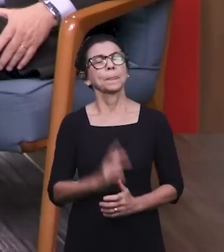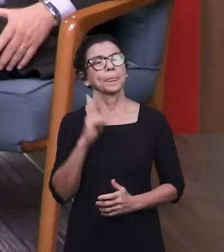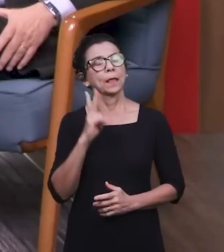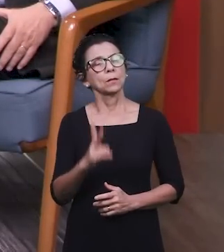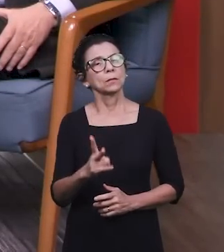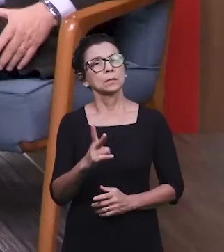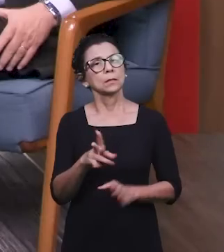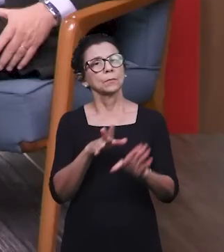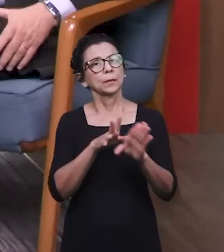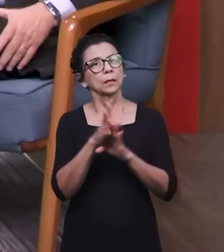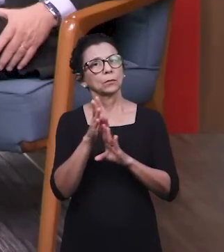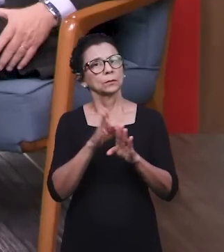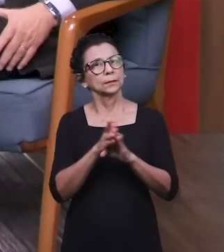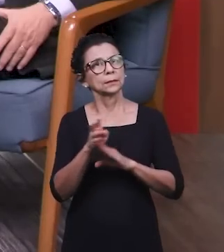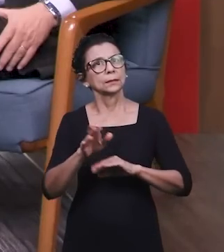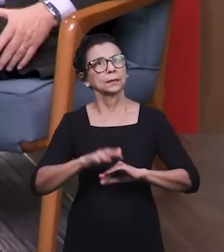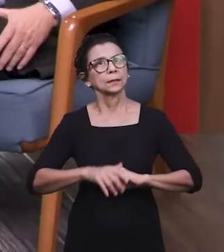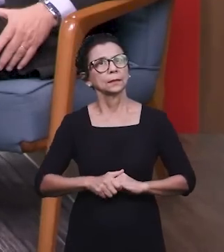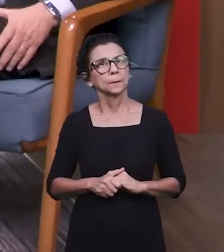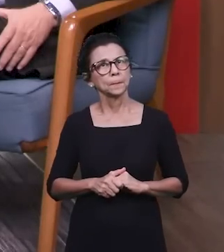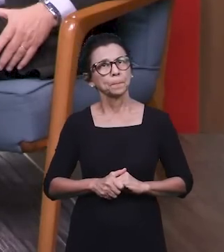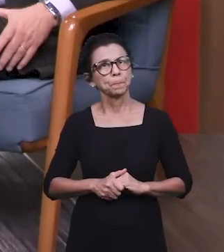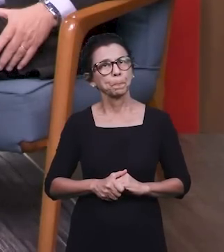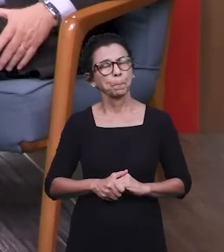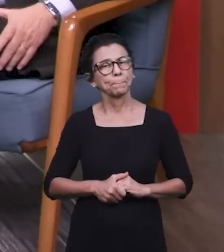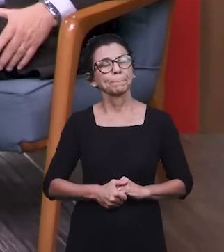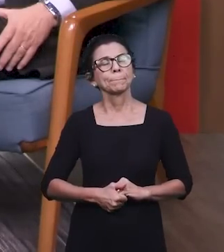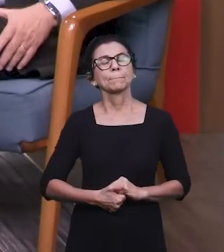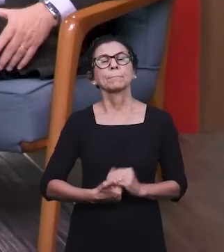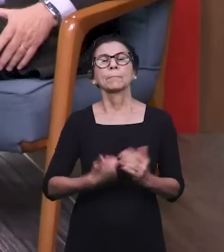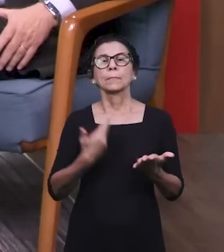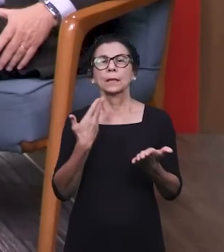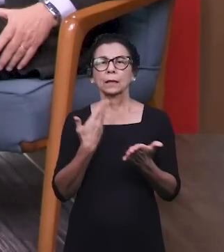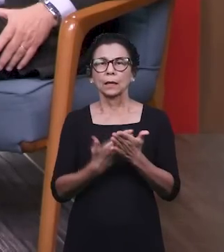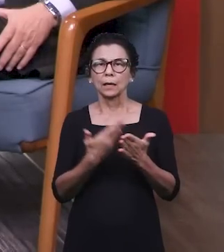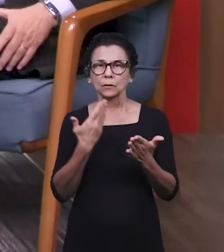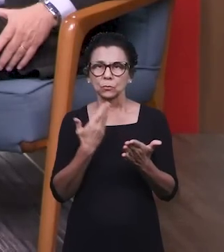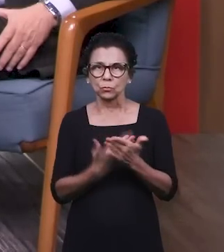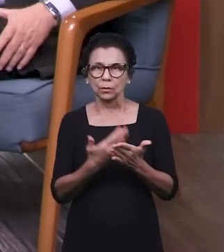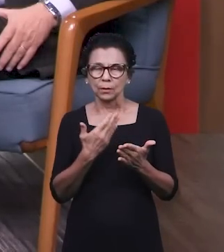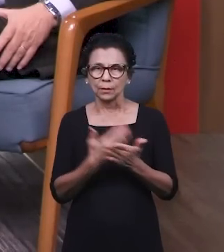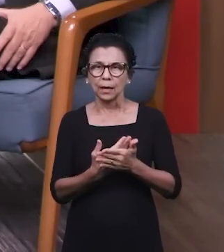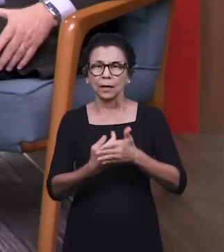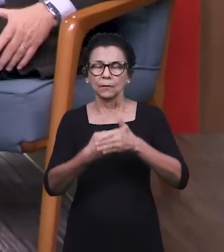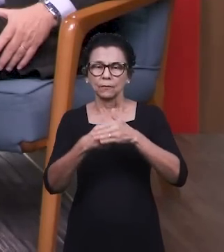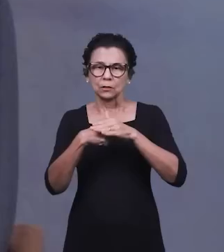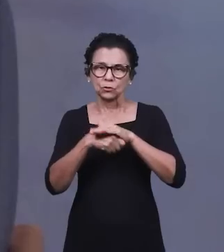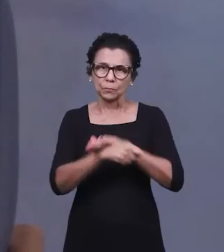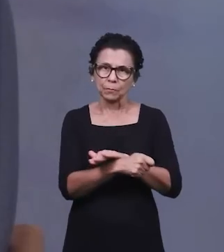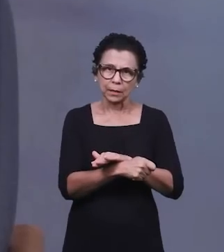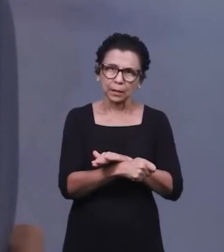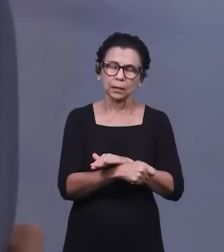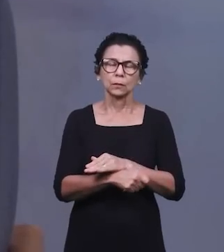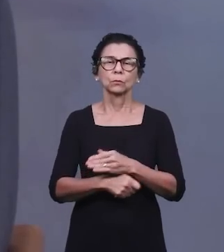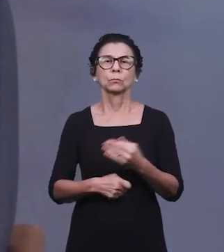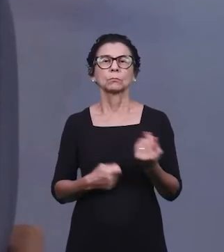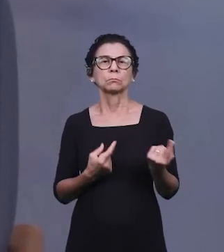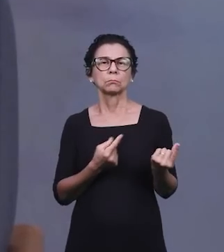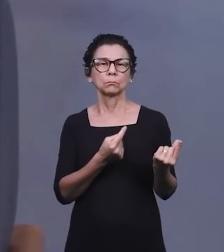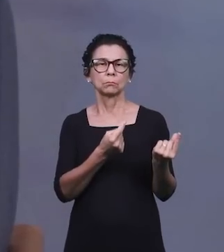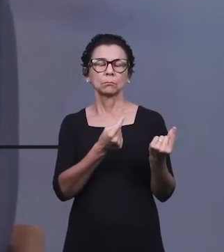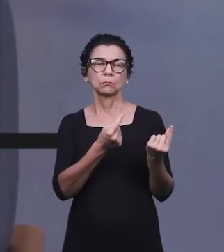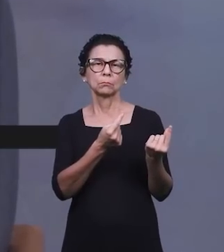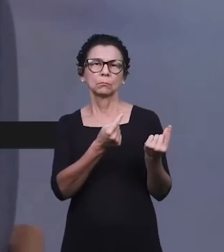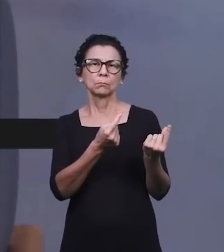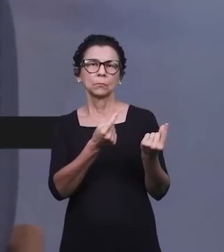inclusive, estudar sobre educação financeira, sobre investimentos. É sempre muito importante trazer essa consciência, que